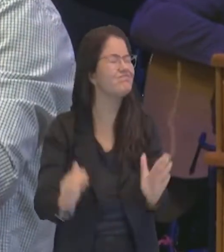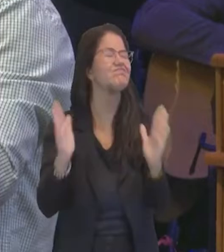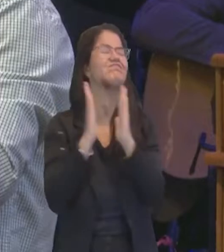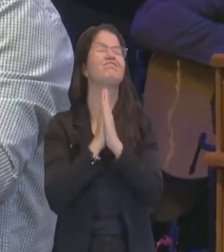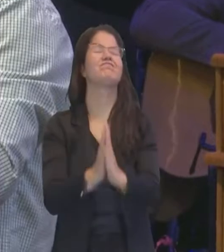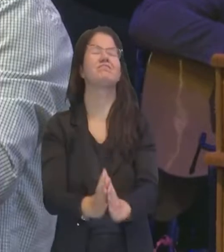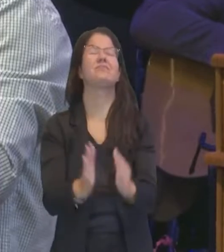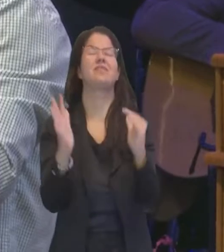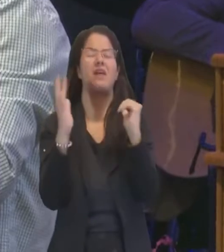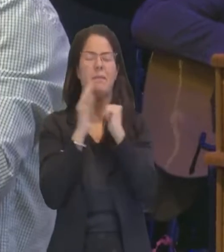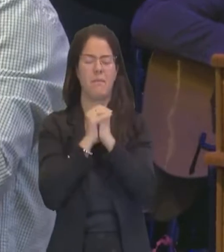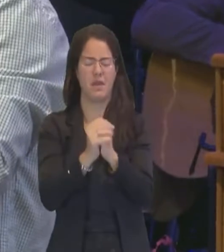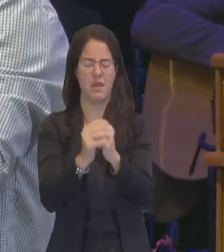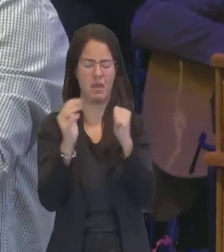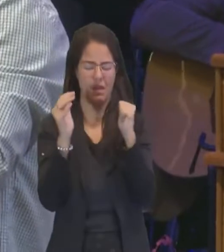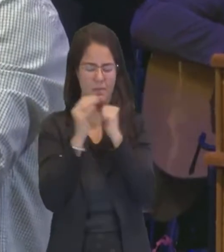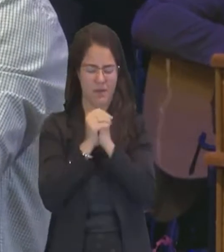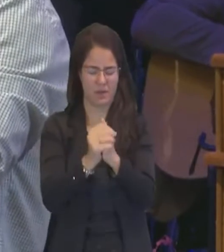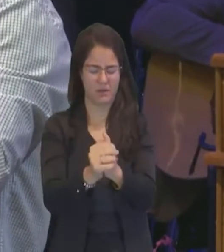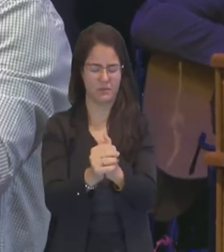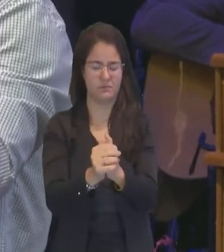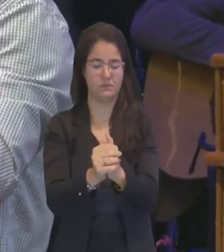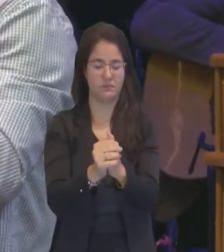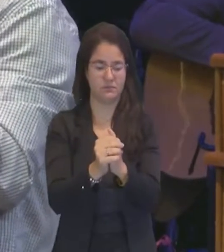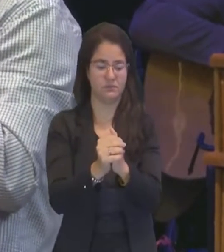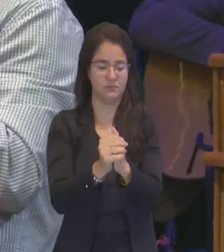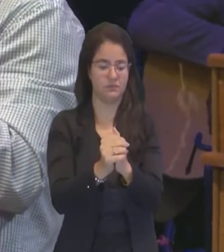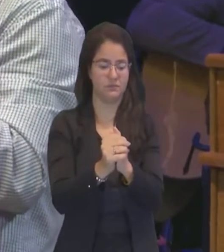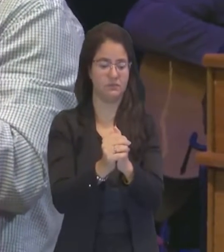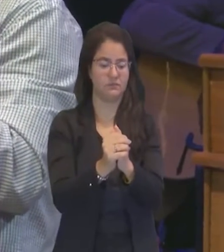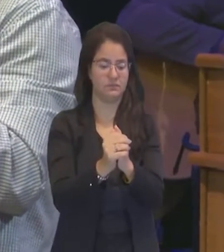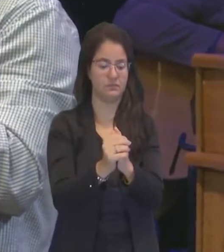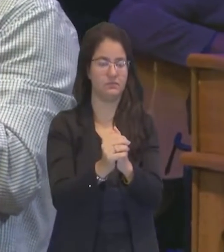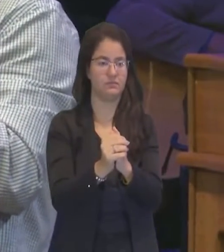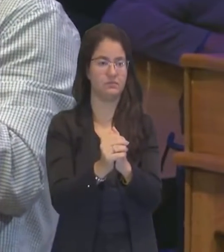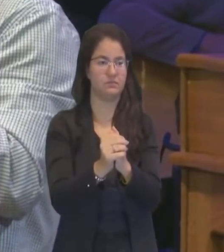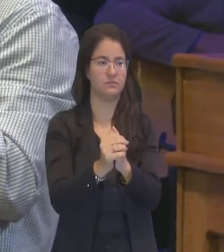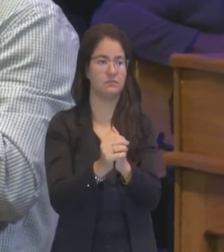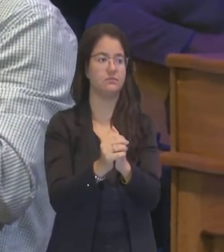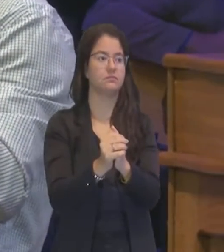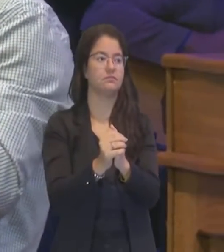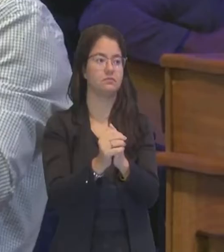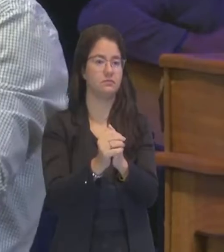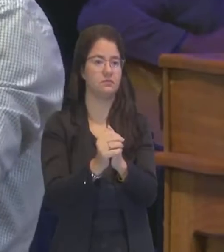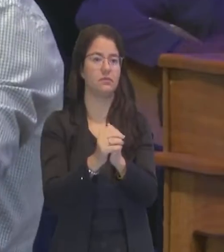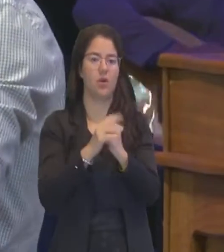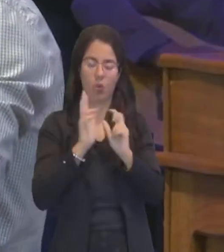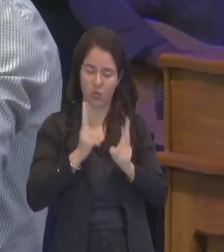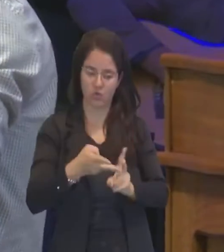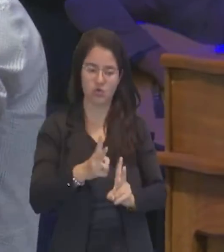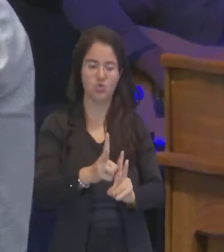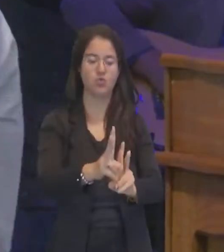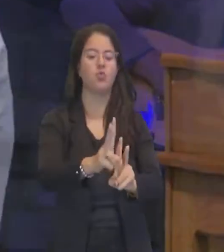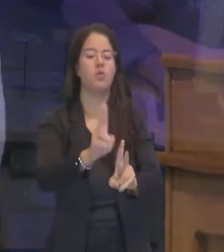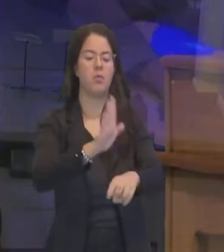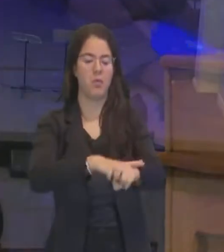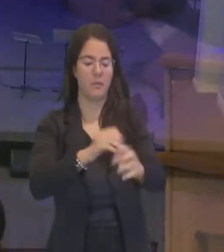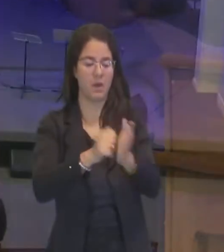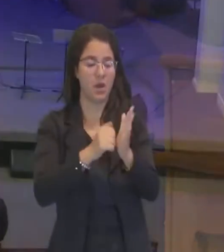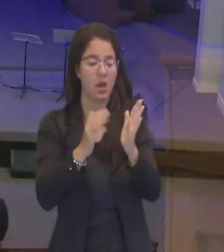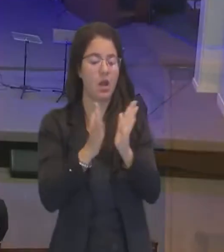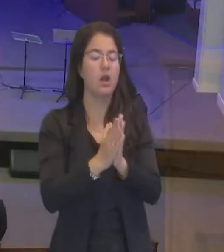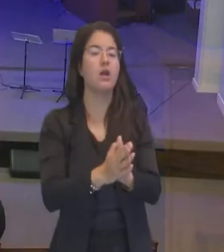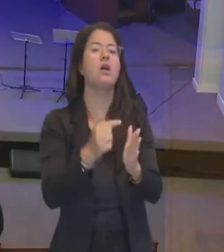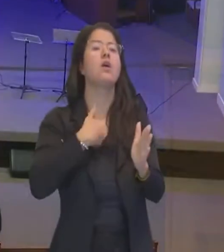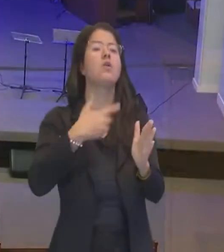Amém e amém. Ainda de cabeça baixa, ainda de olhos fechados, eu gostaria de saber quantos